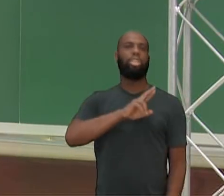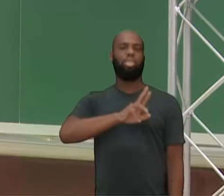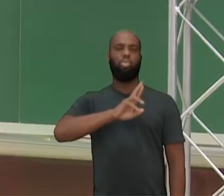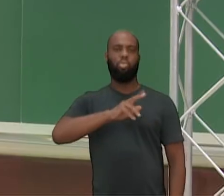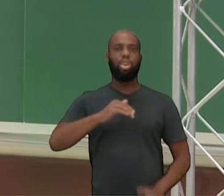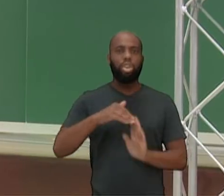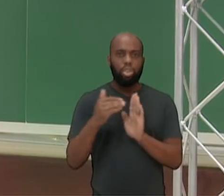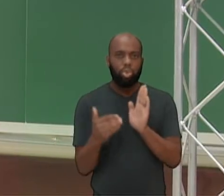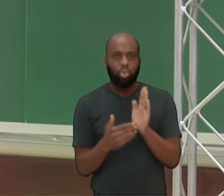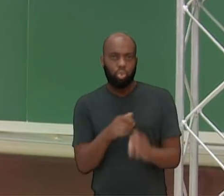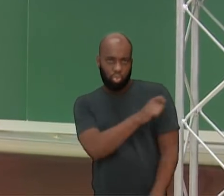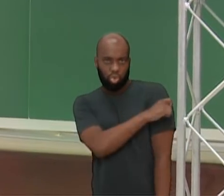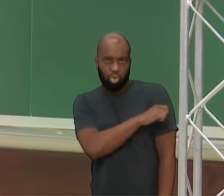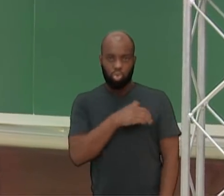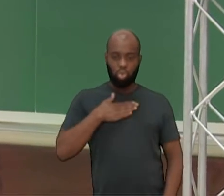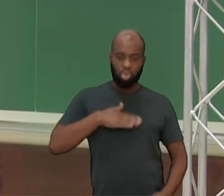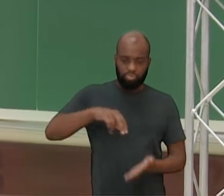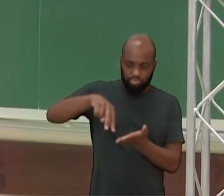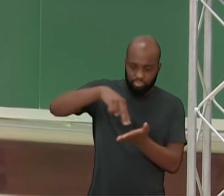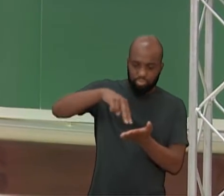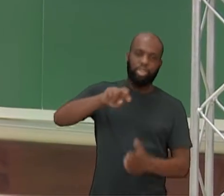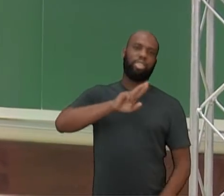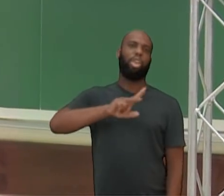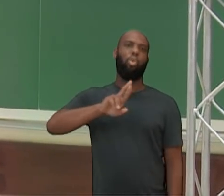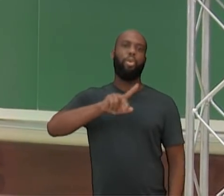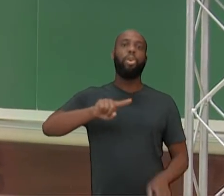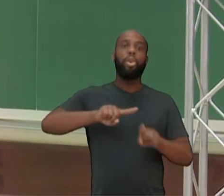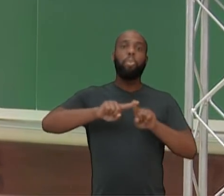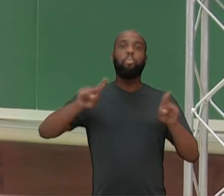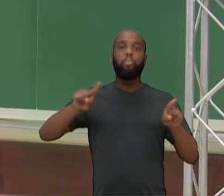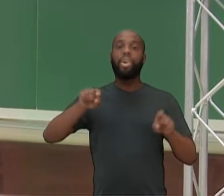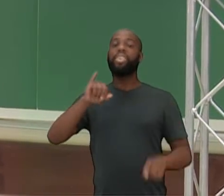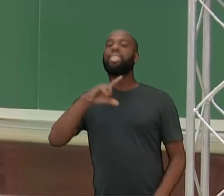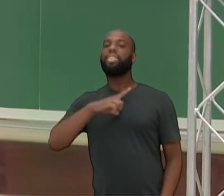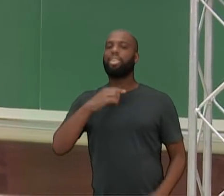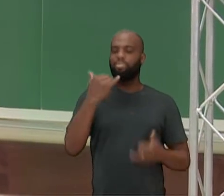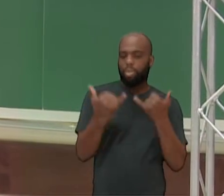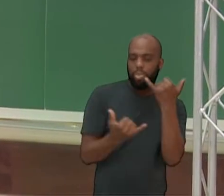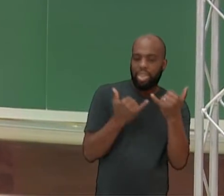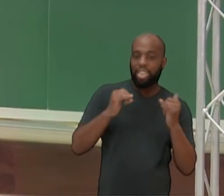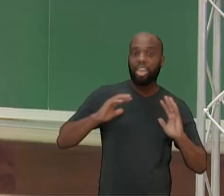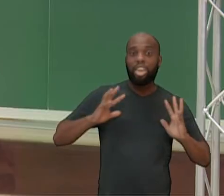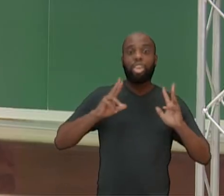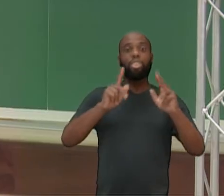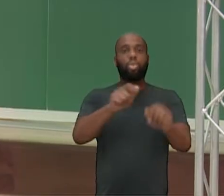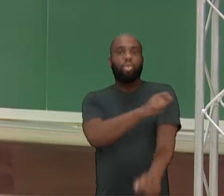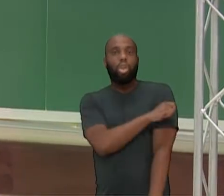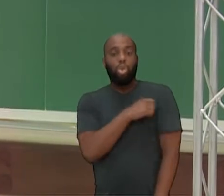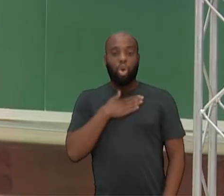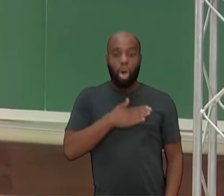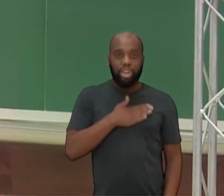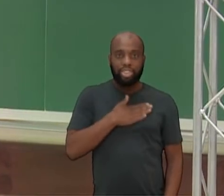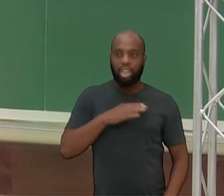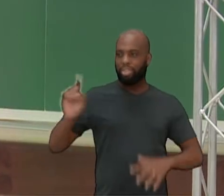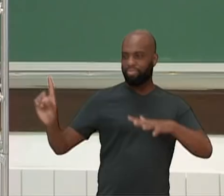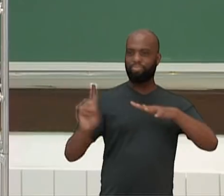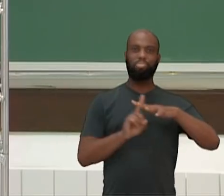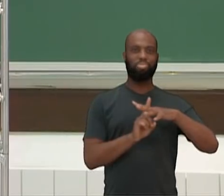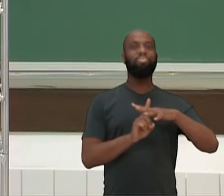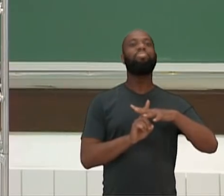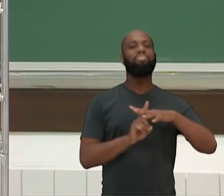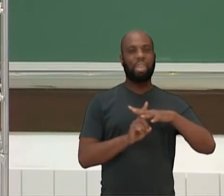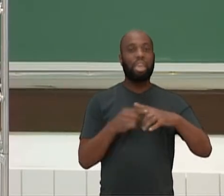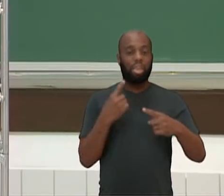uma brincadeira que vai envolver todos e vai divertir a todos, aquele aluno ele vai estar participando